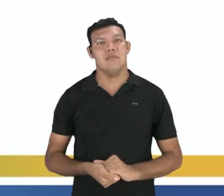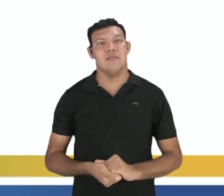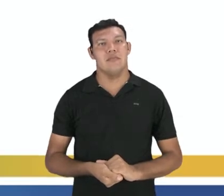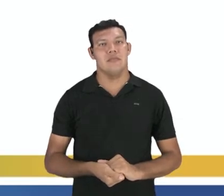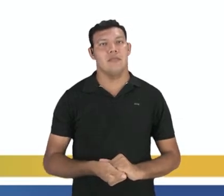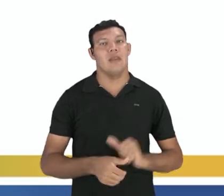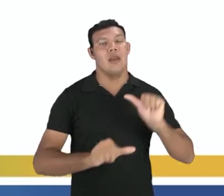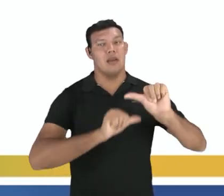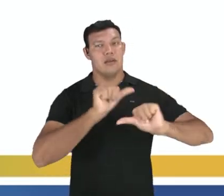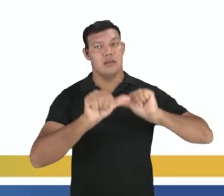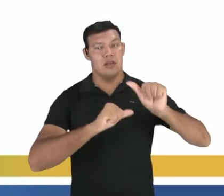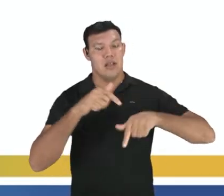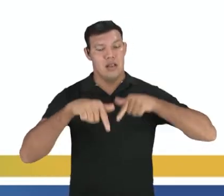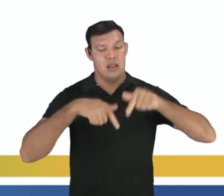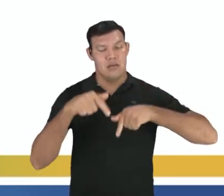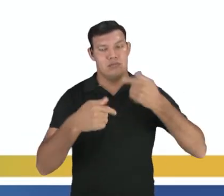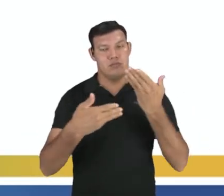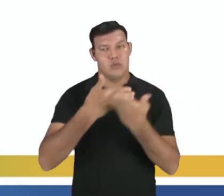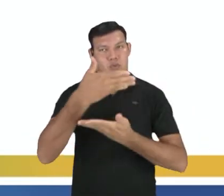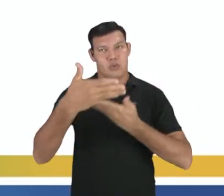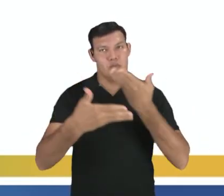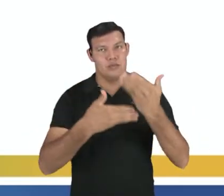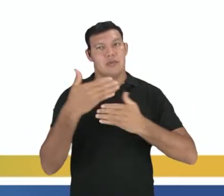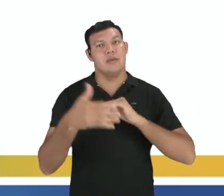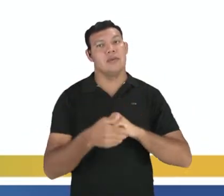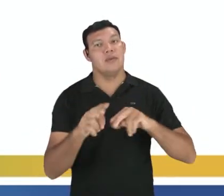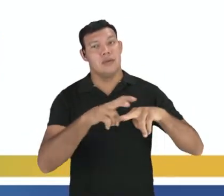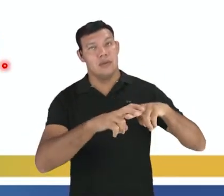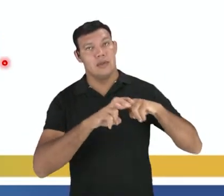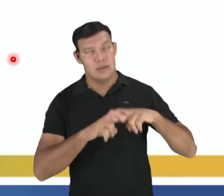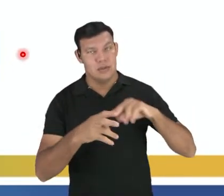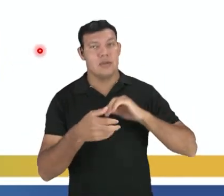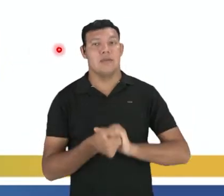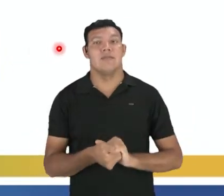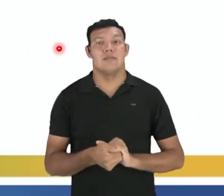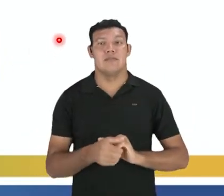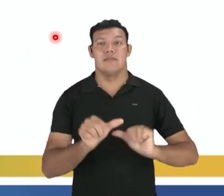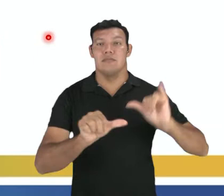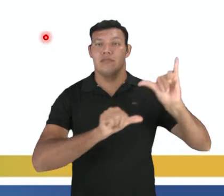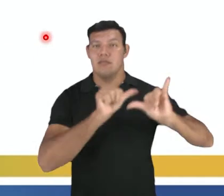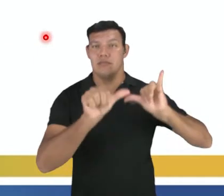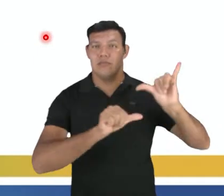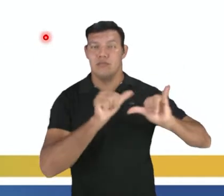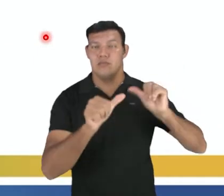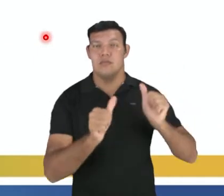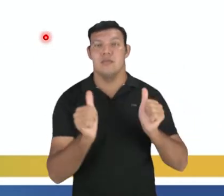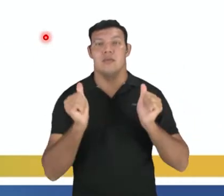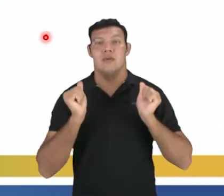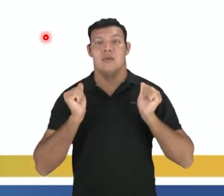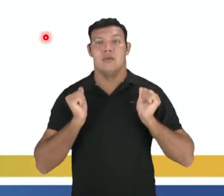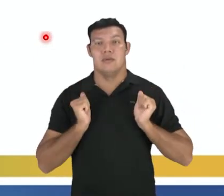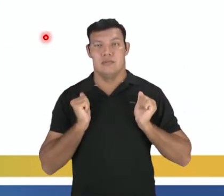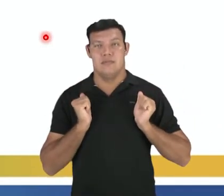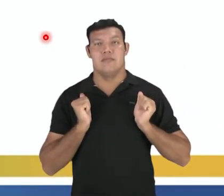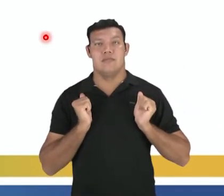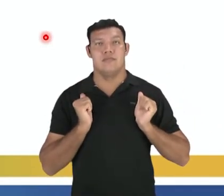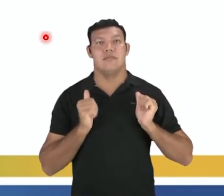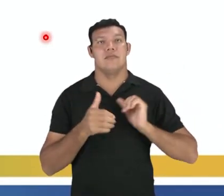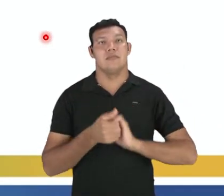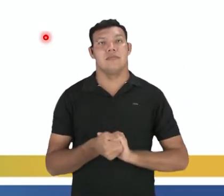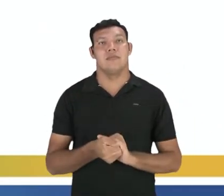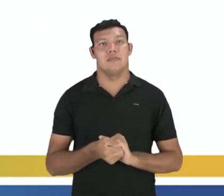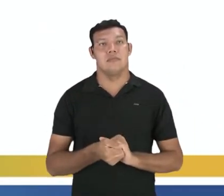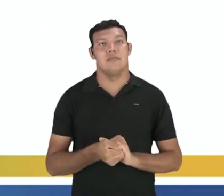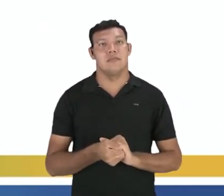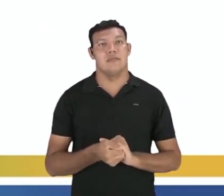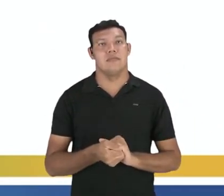elas reagem quimicamente entre si. Por isso, essa reação é denominada de reação de neutralização. E